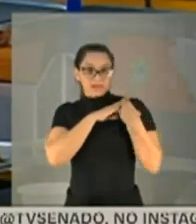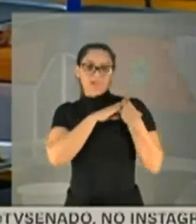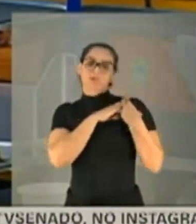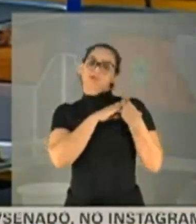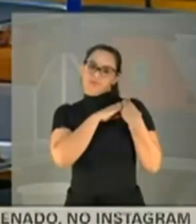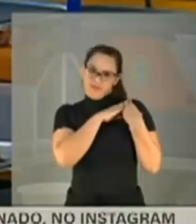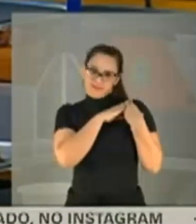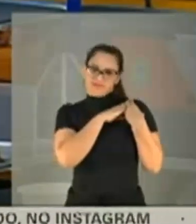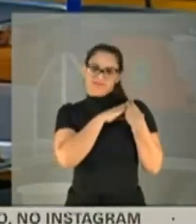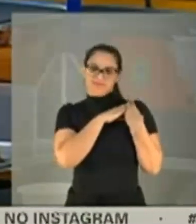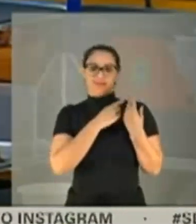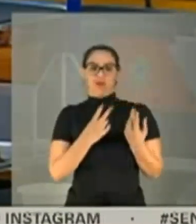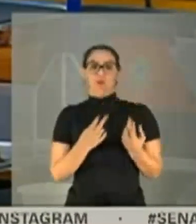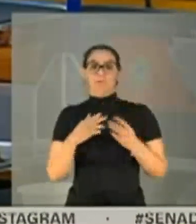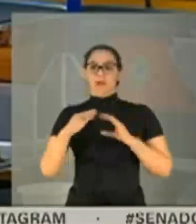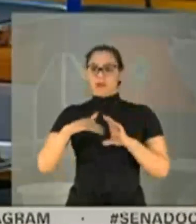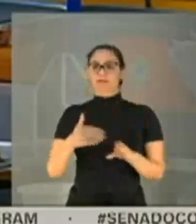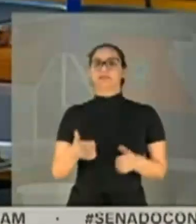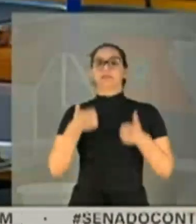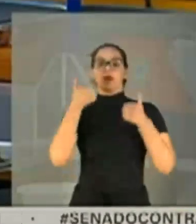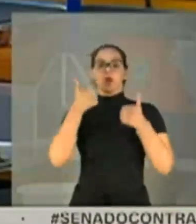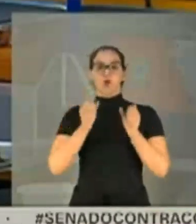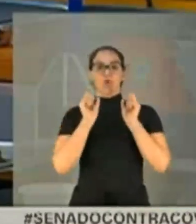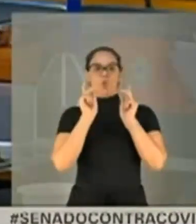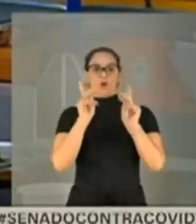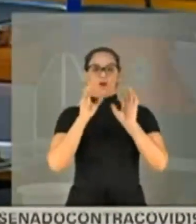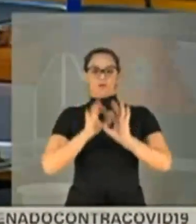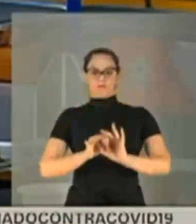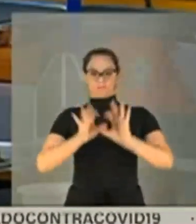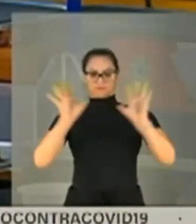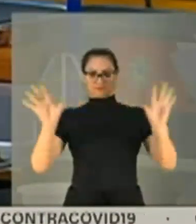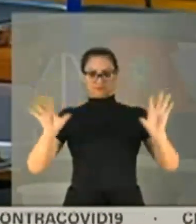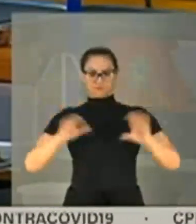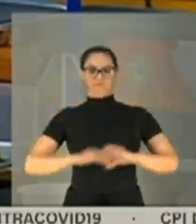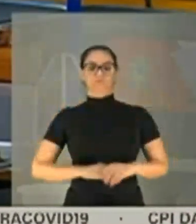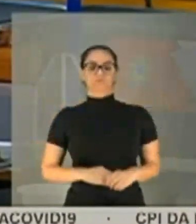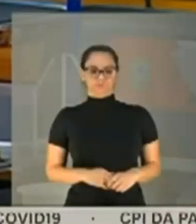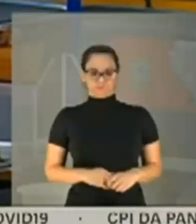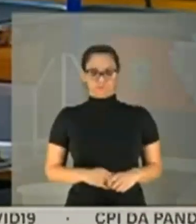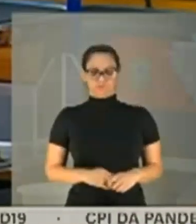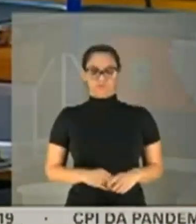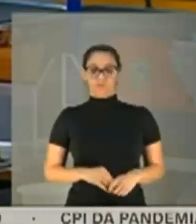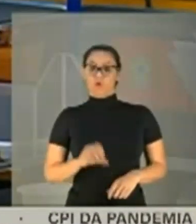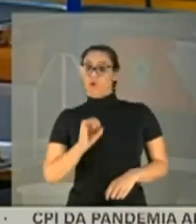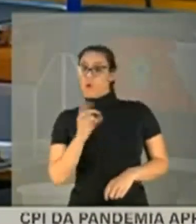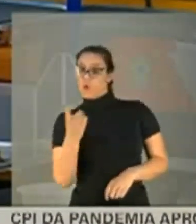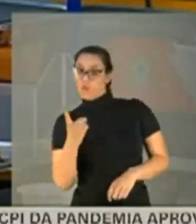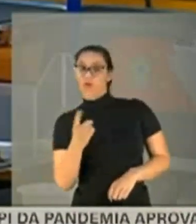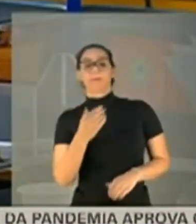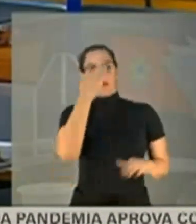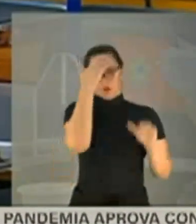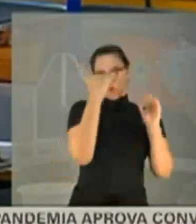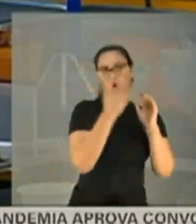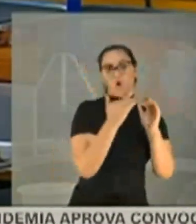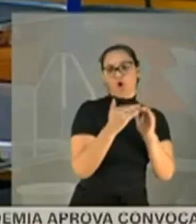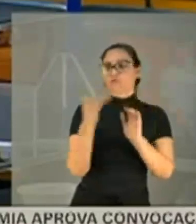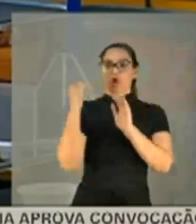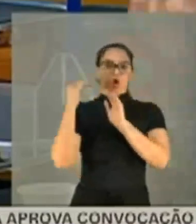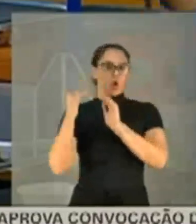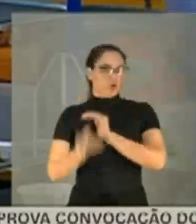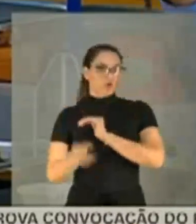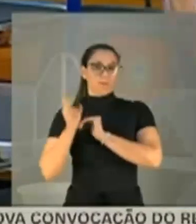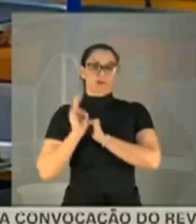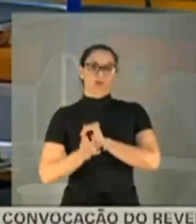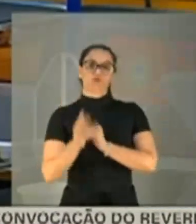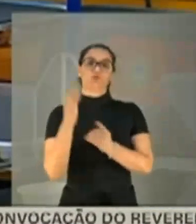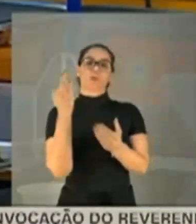para dar o de acordo, entre aspas, ou não, de acordo ou não, para a continuidade do